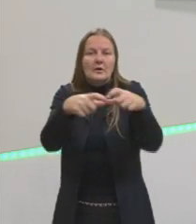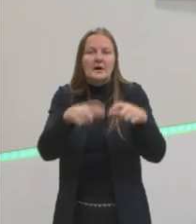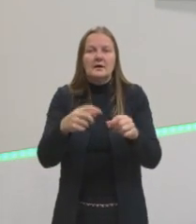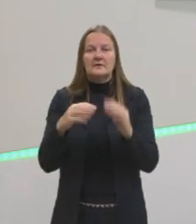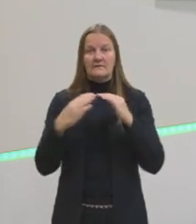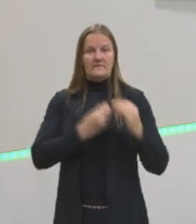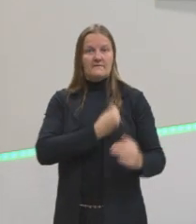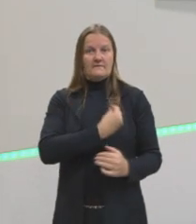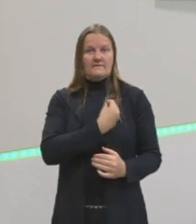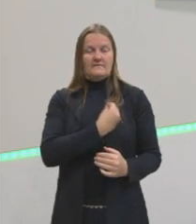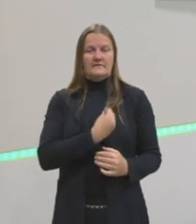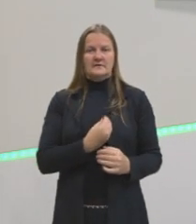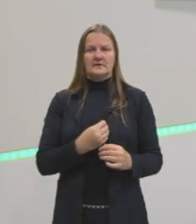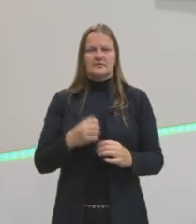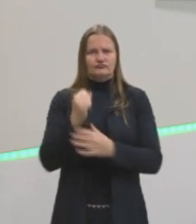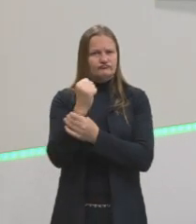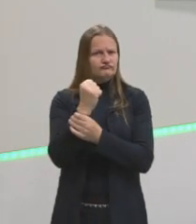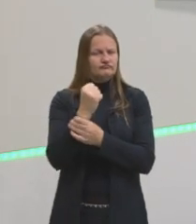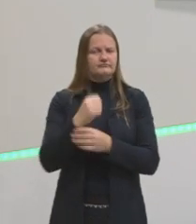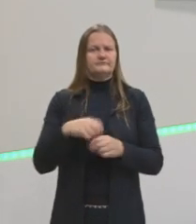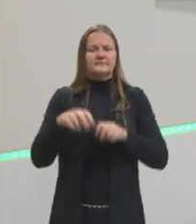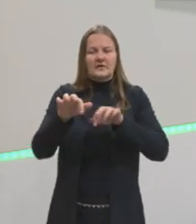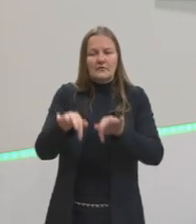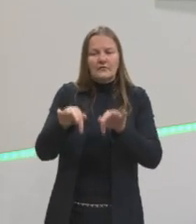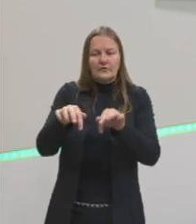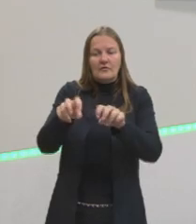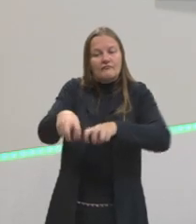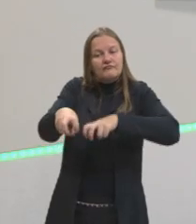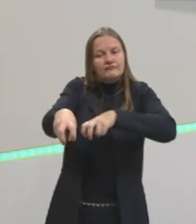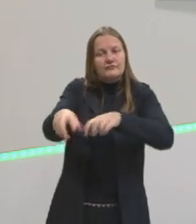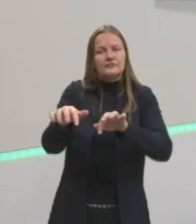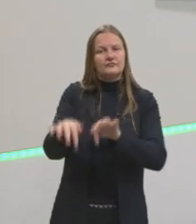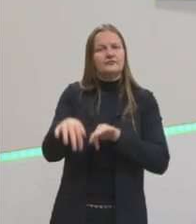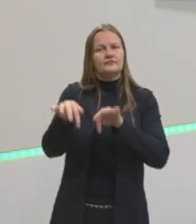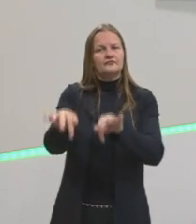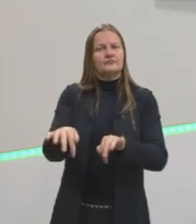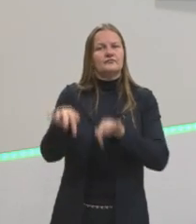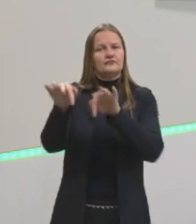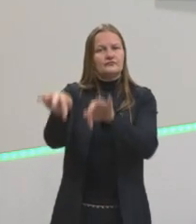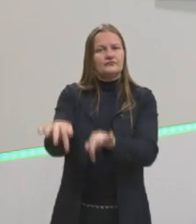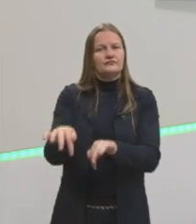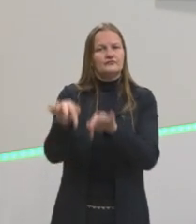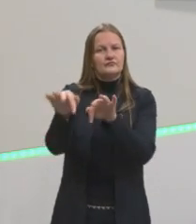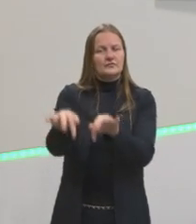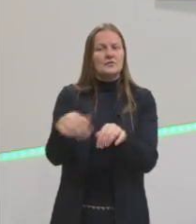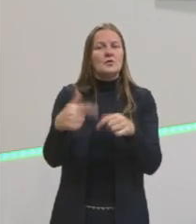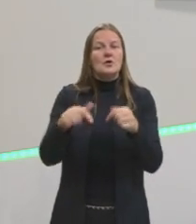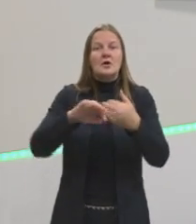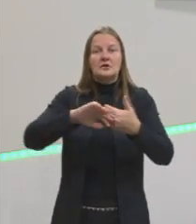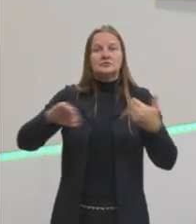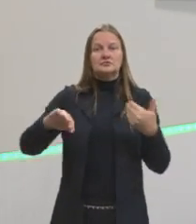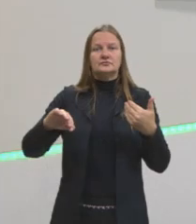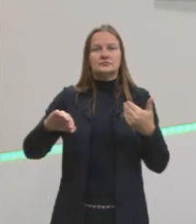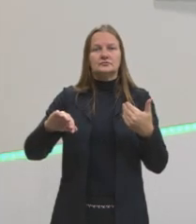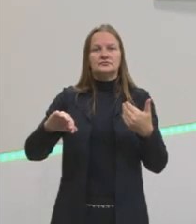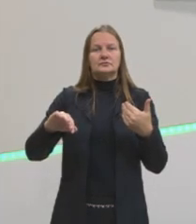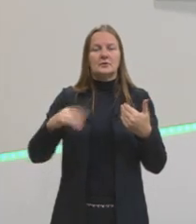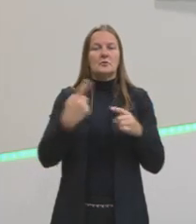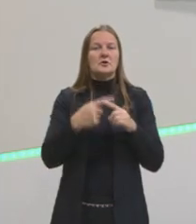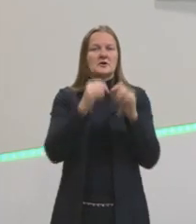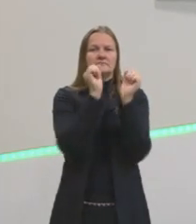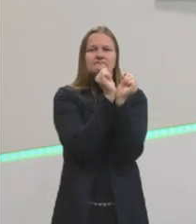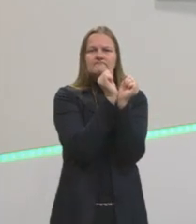sobrevivência e também por segurança o senhor feudal nos dava segurança O que diferencia o trabalho escravo porque os